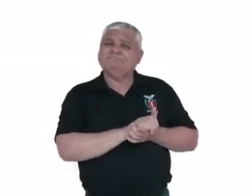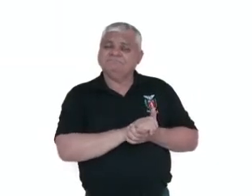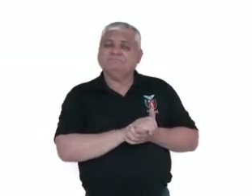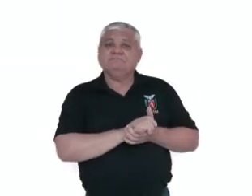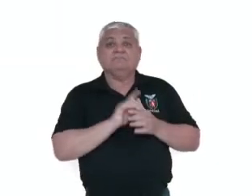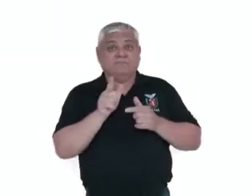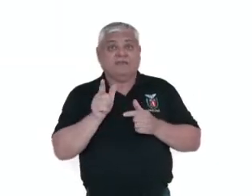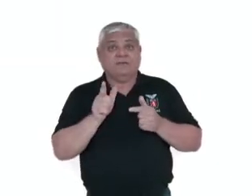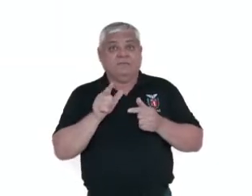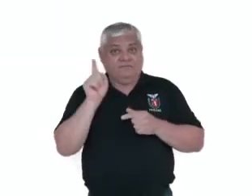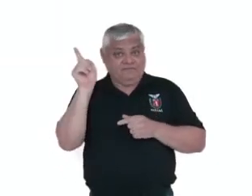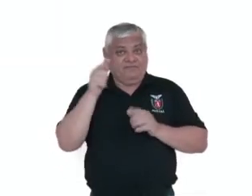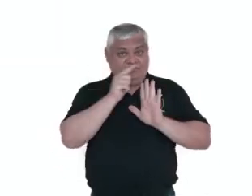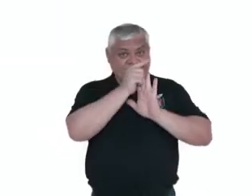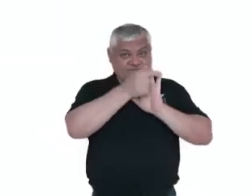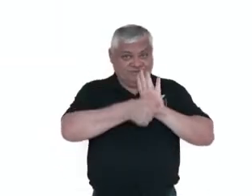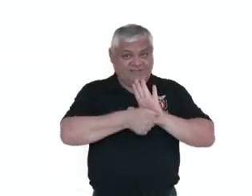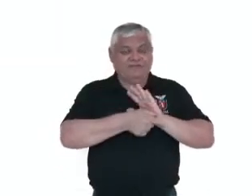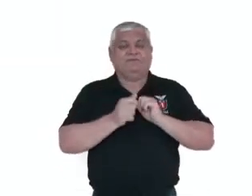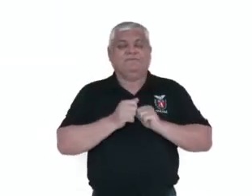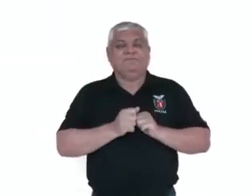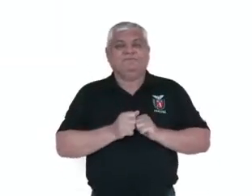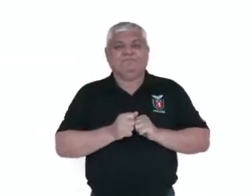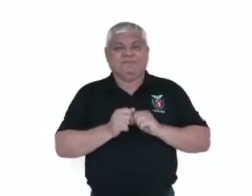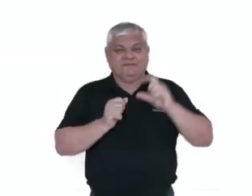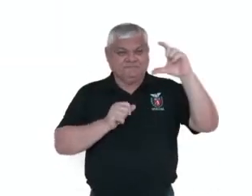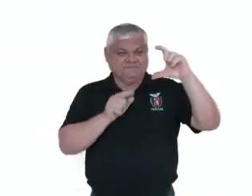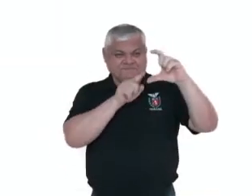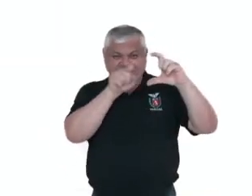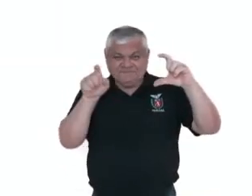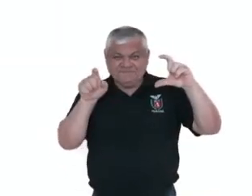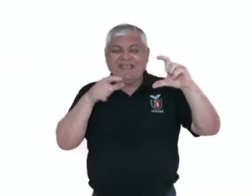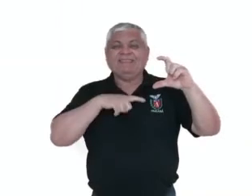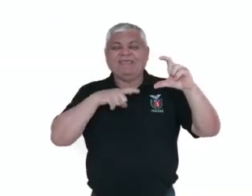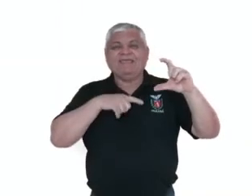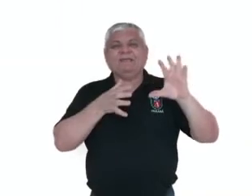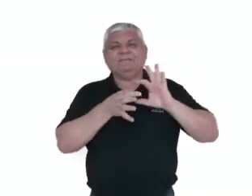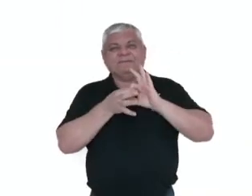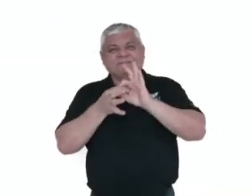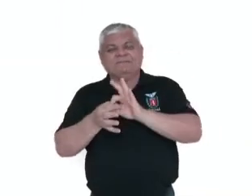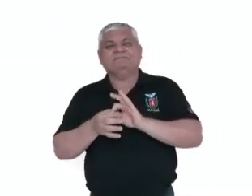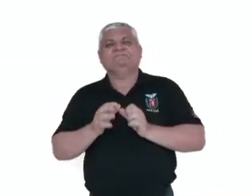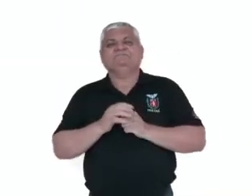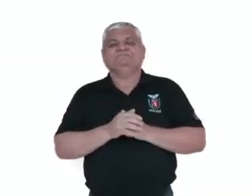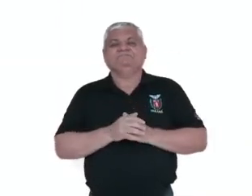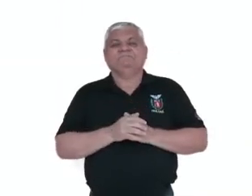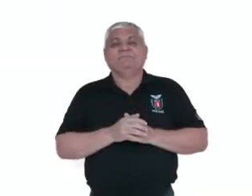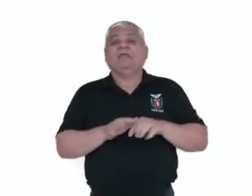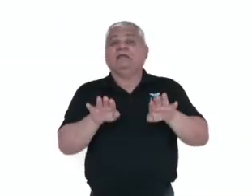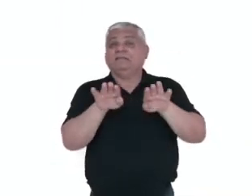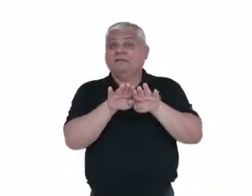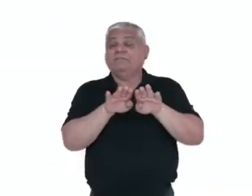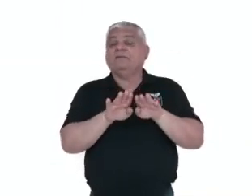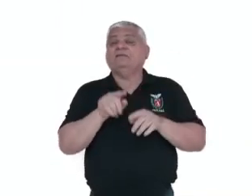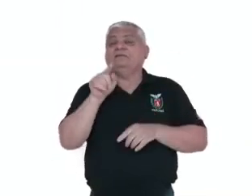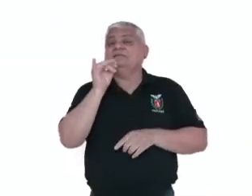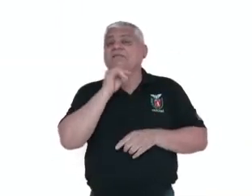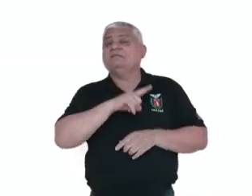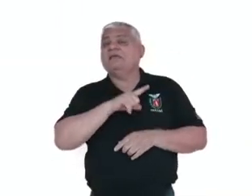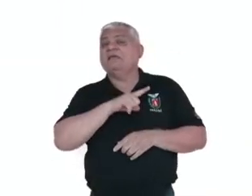nesse período, né, nesse trecho, uma ideia bem argumentativa. Também aparecem